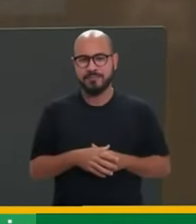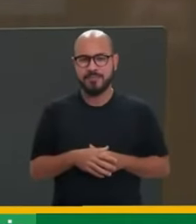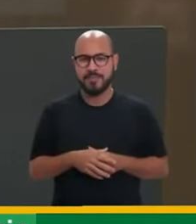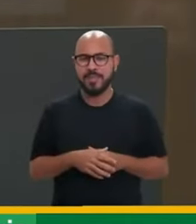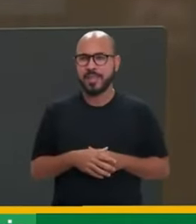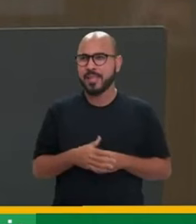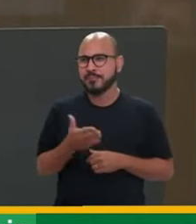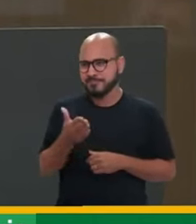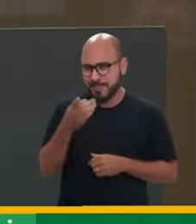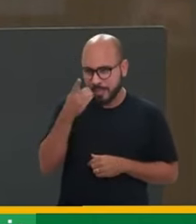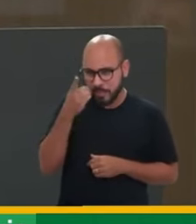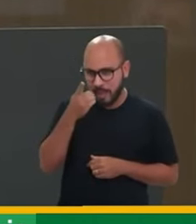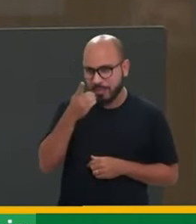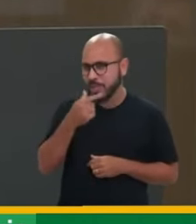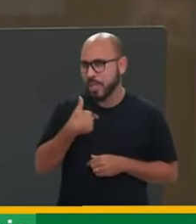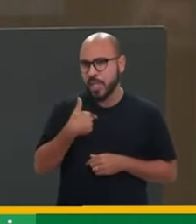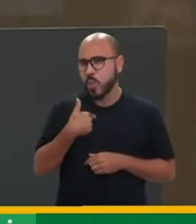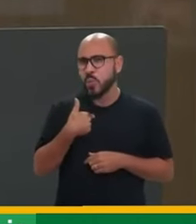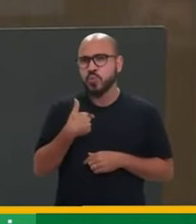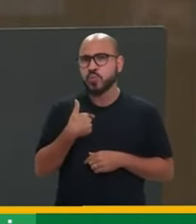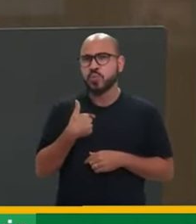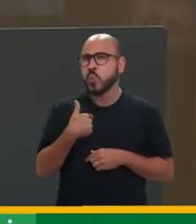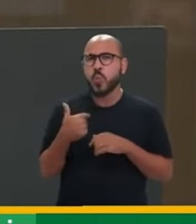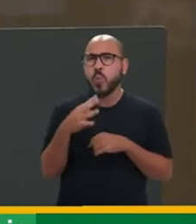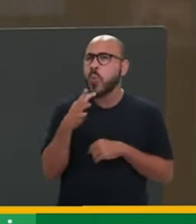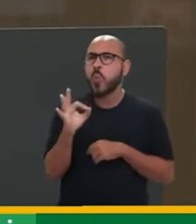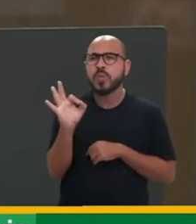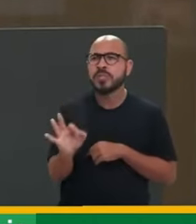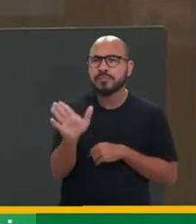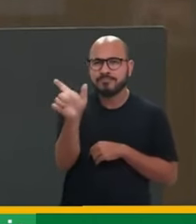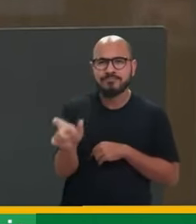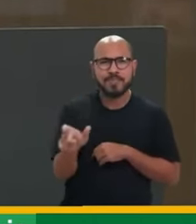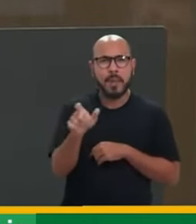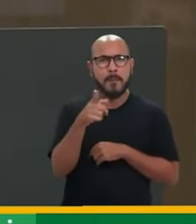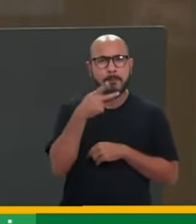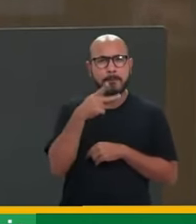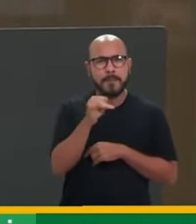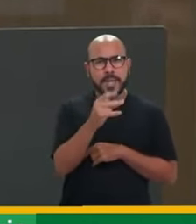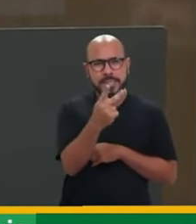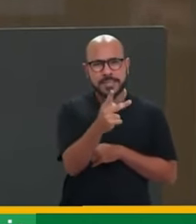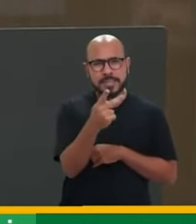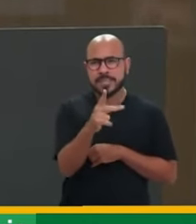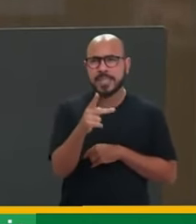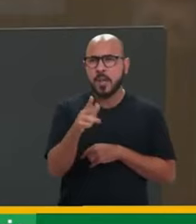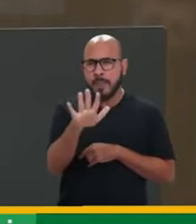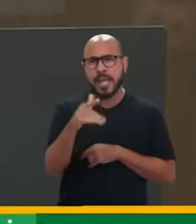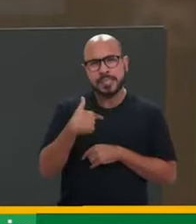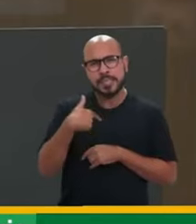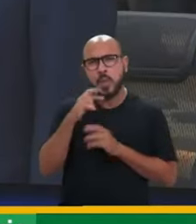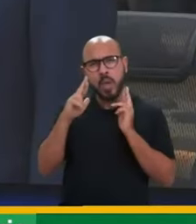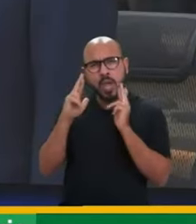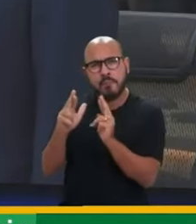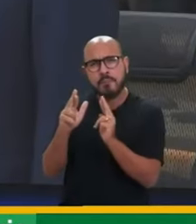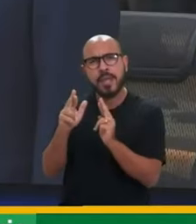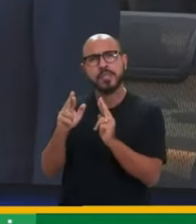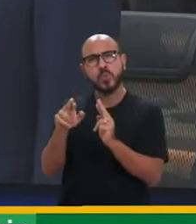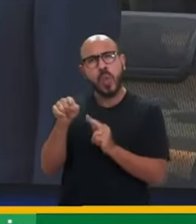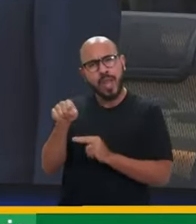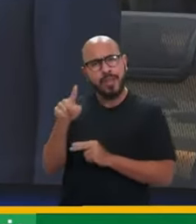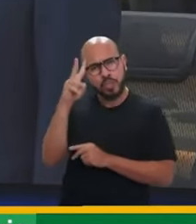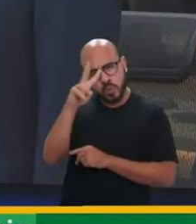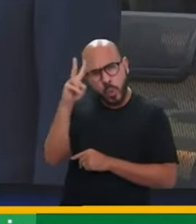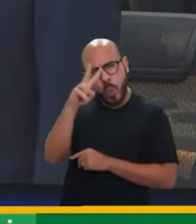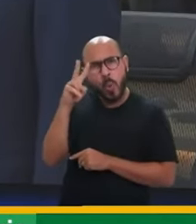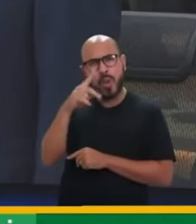vossa excelência mas o respeito a admiração pela história por tudo que eu já ouvi dizer sobre a pessoa